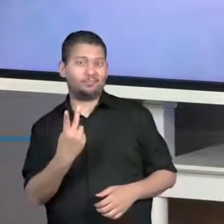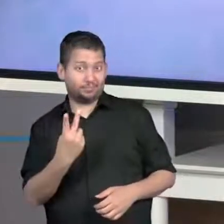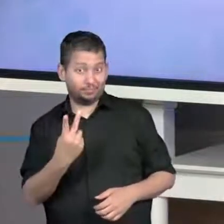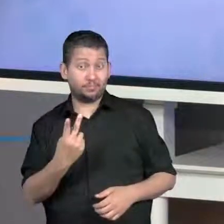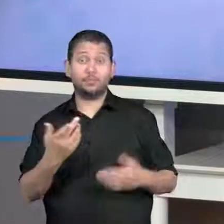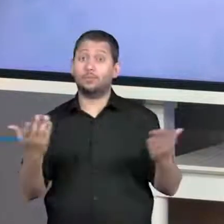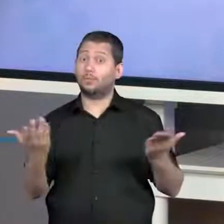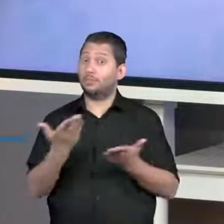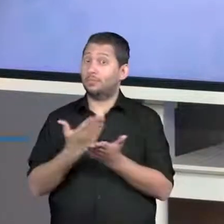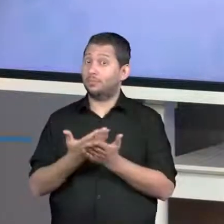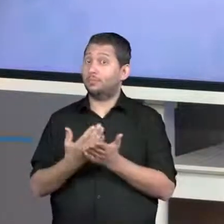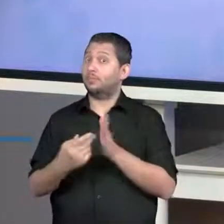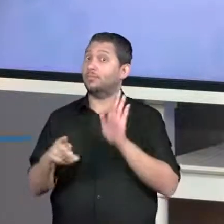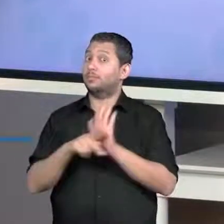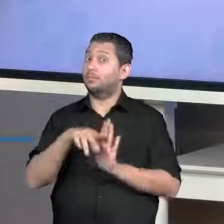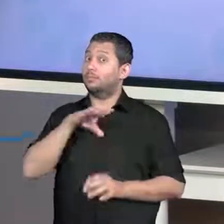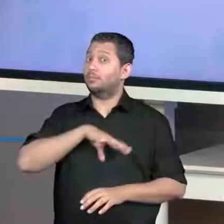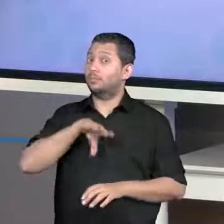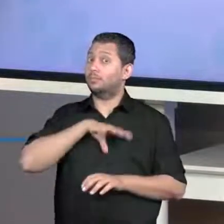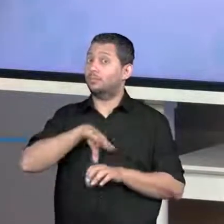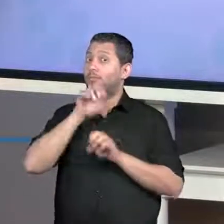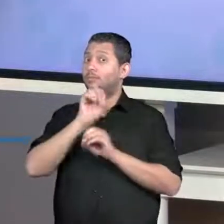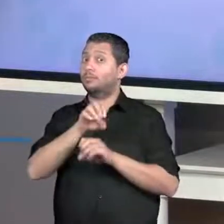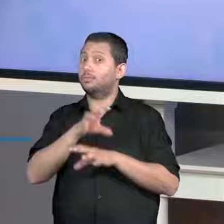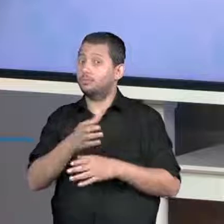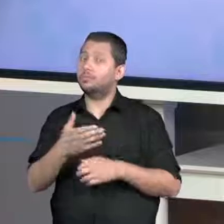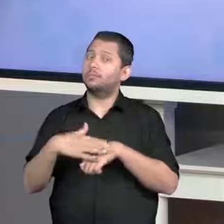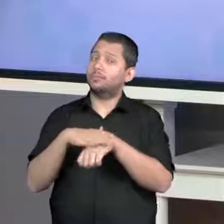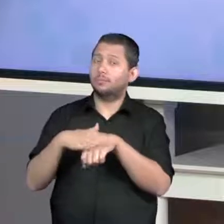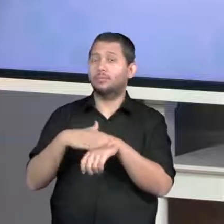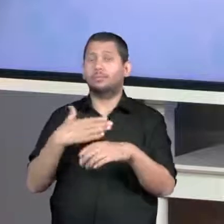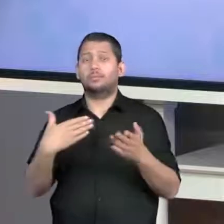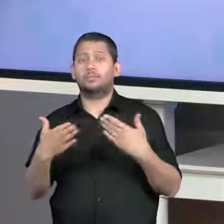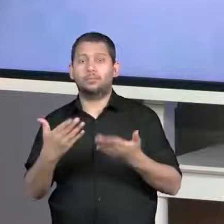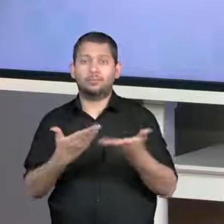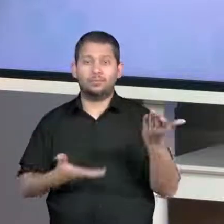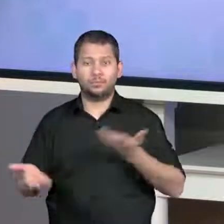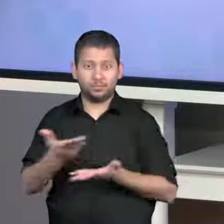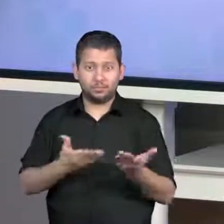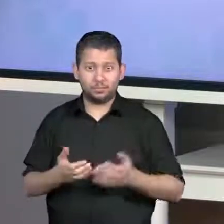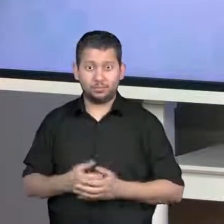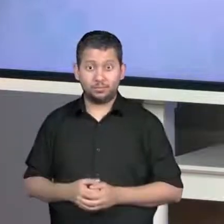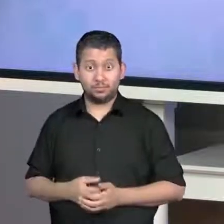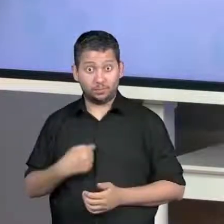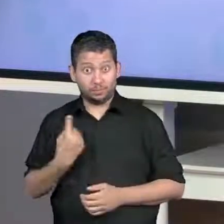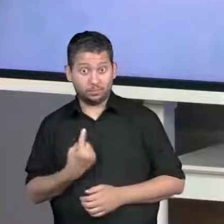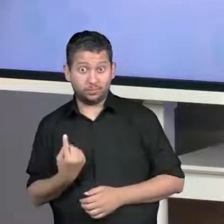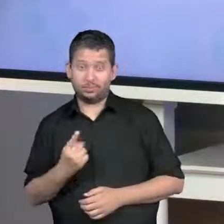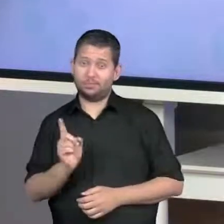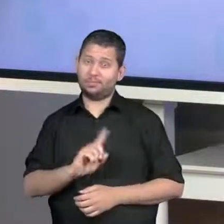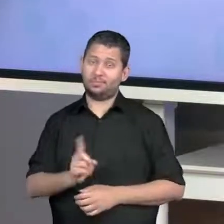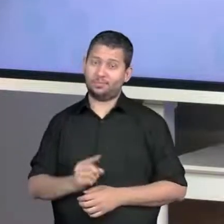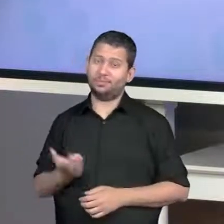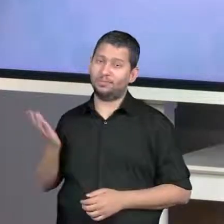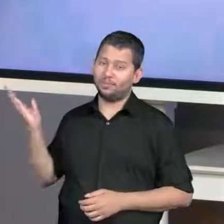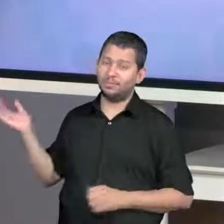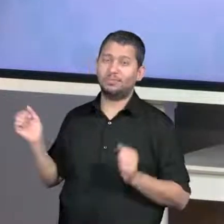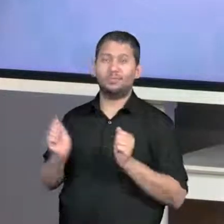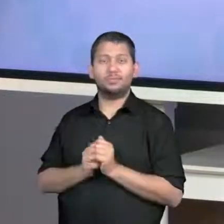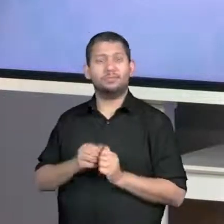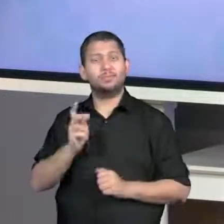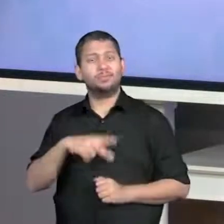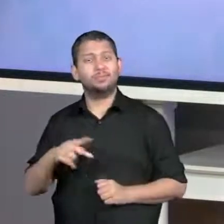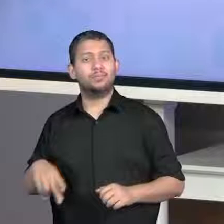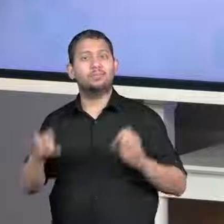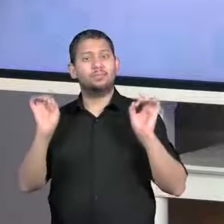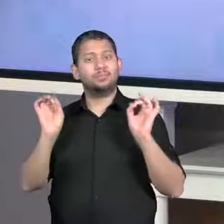língua portuguesa aí para estar conversando com vocês. Mas não estou sozinho, estou aqui com uma professora muito especial